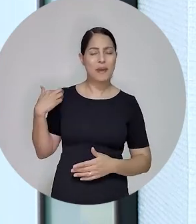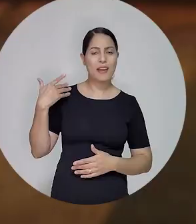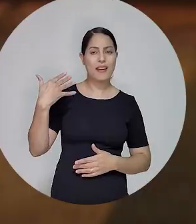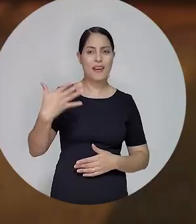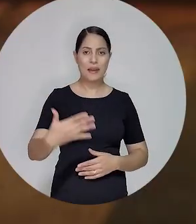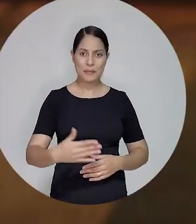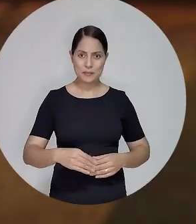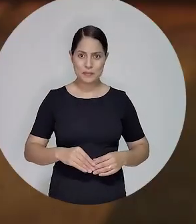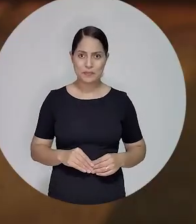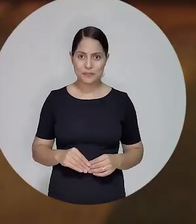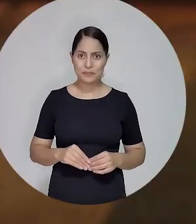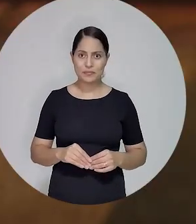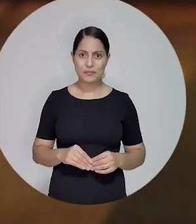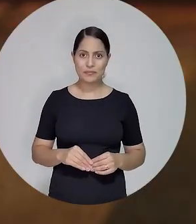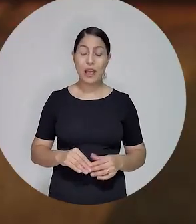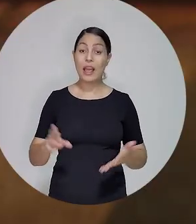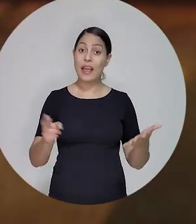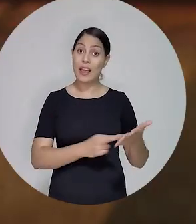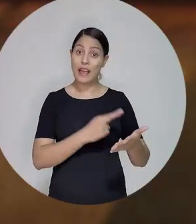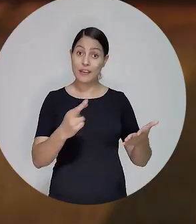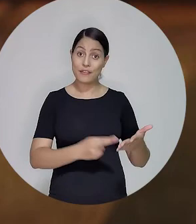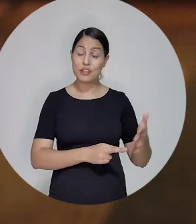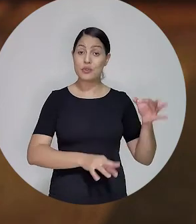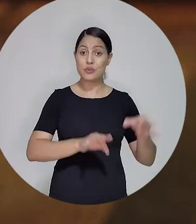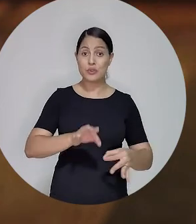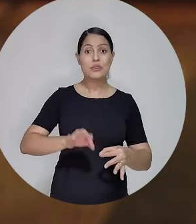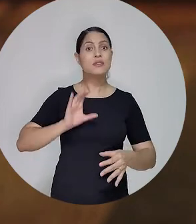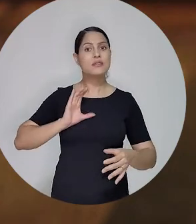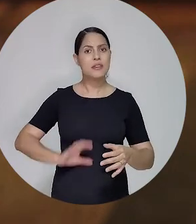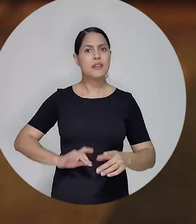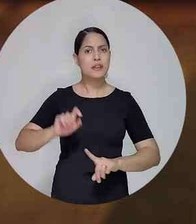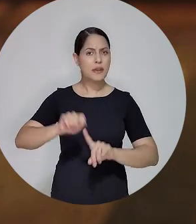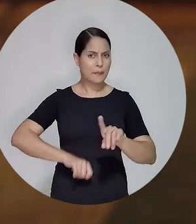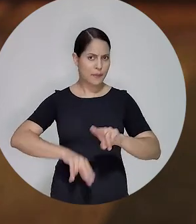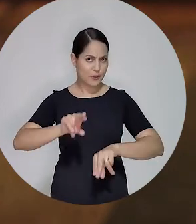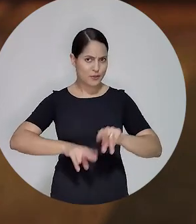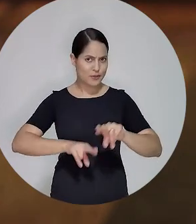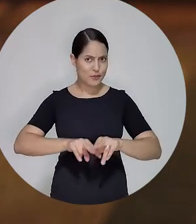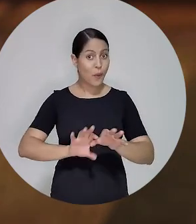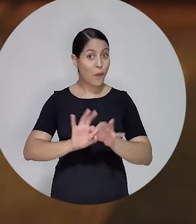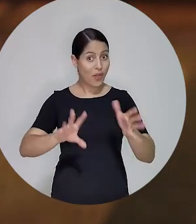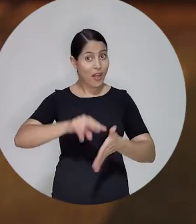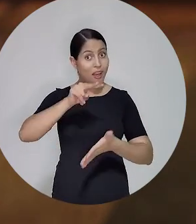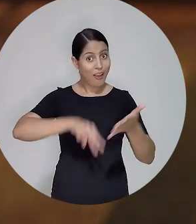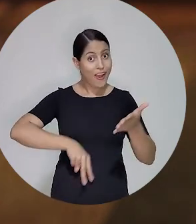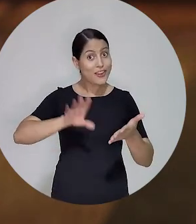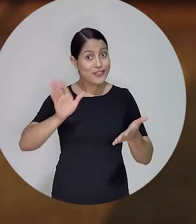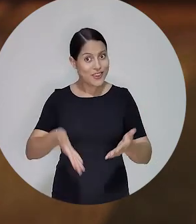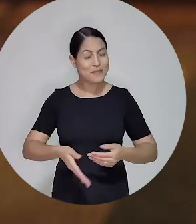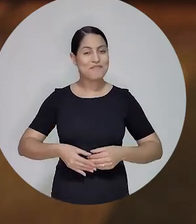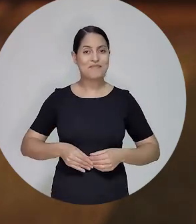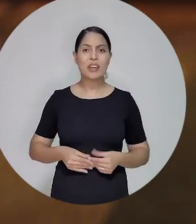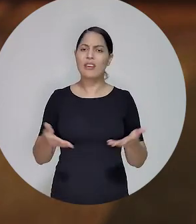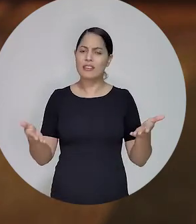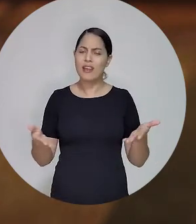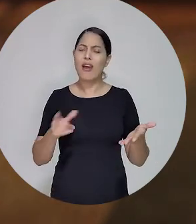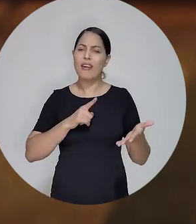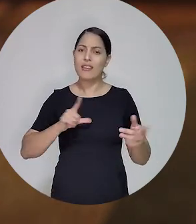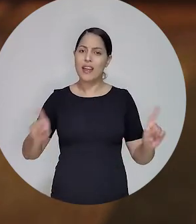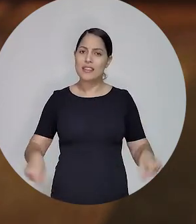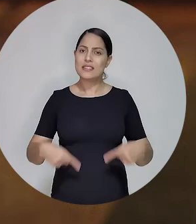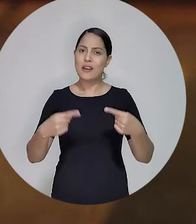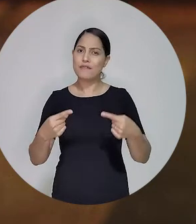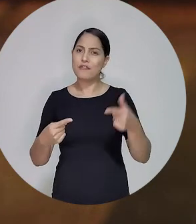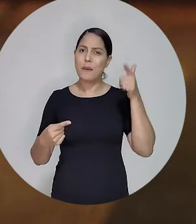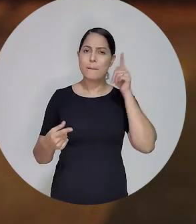Brasil. A revista Justiça e Cidadania, edição de junho, já está disponível para leitura. A